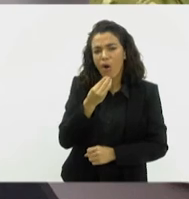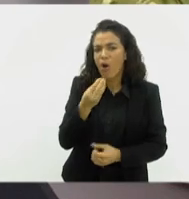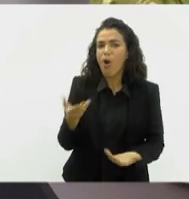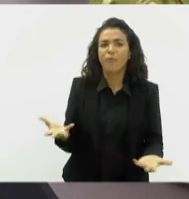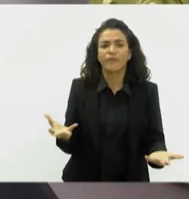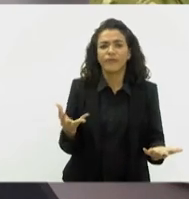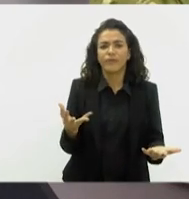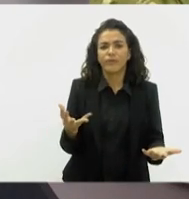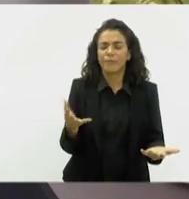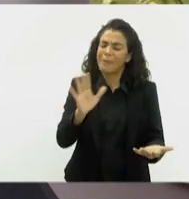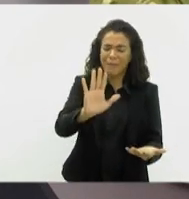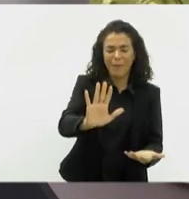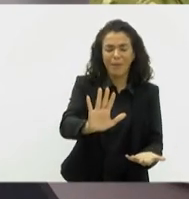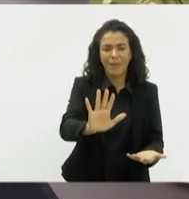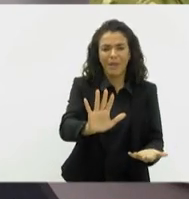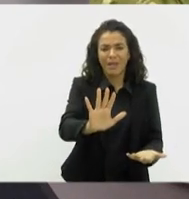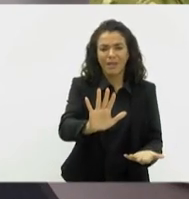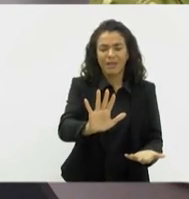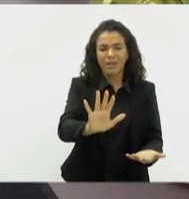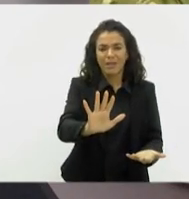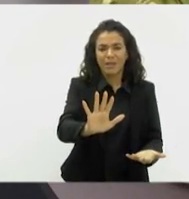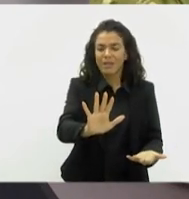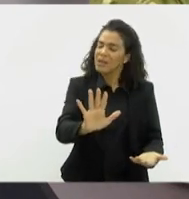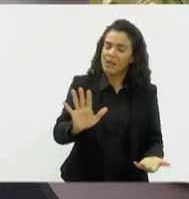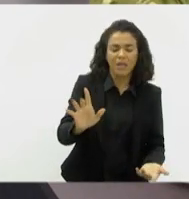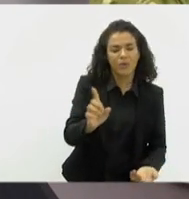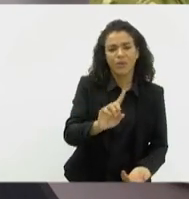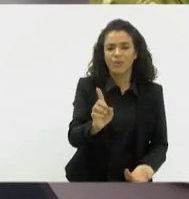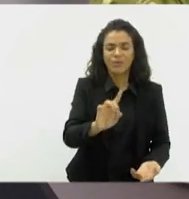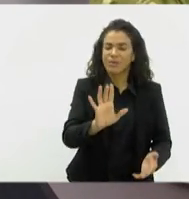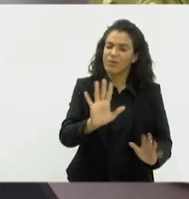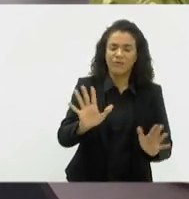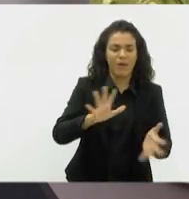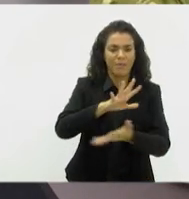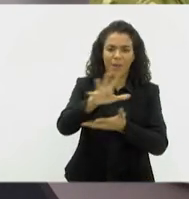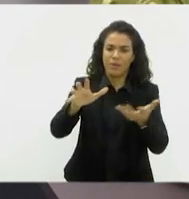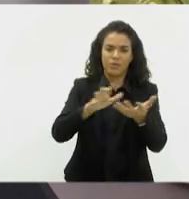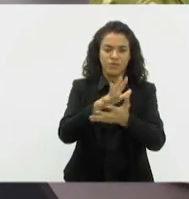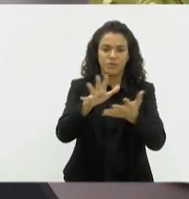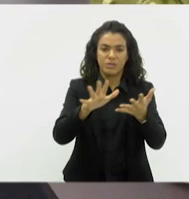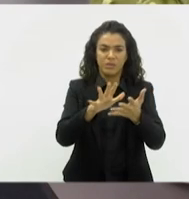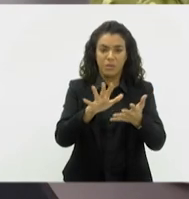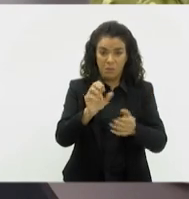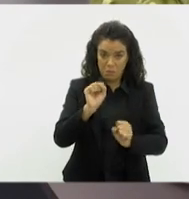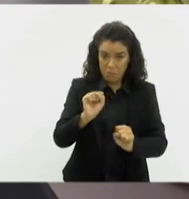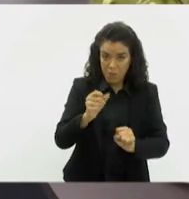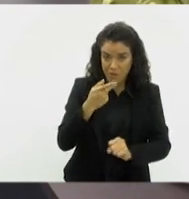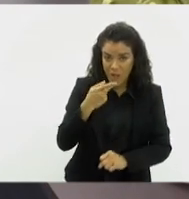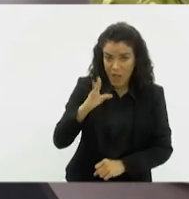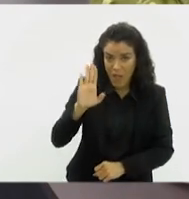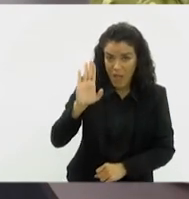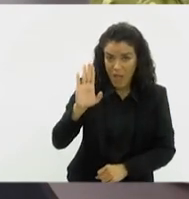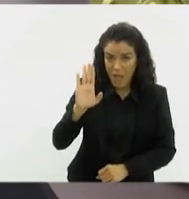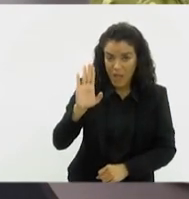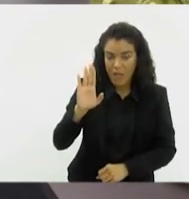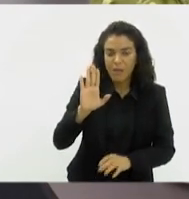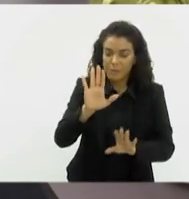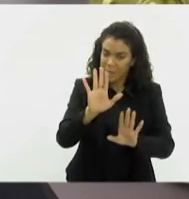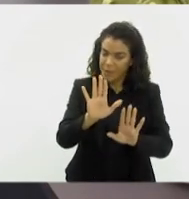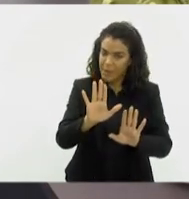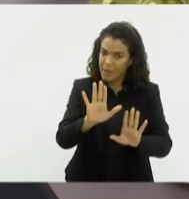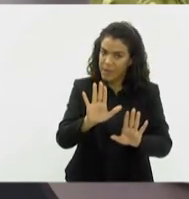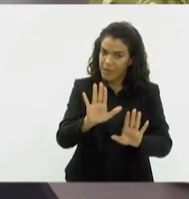óbvio. Peraí. Senão vai virar bagunça. Posso falar um minutinho? Deixa eu encerrar.